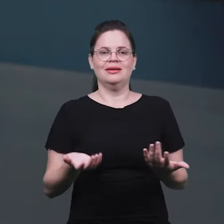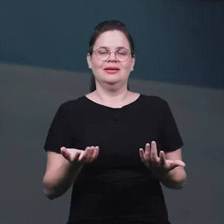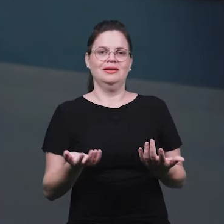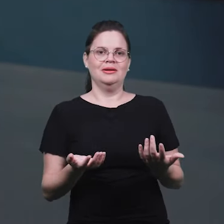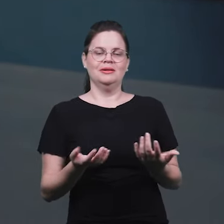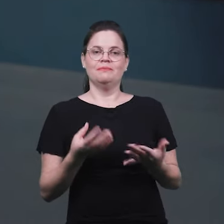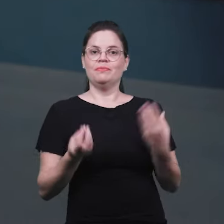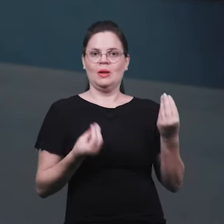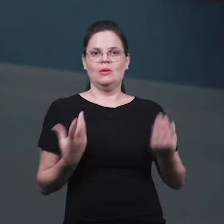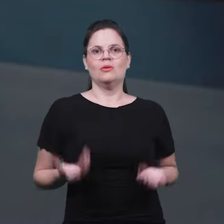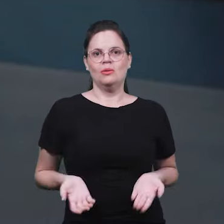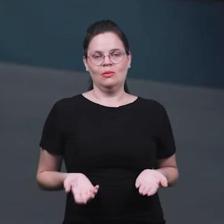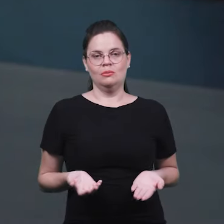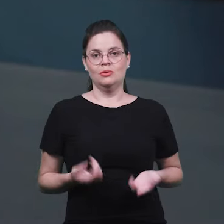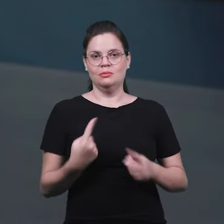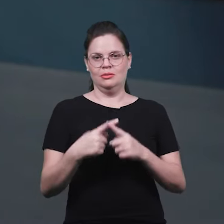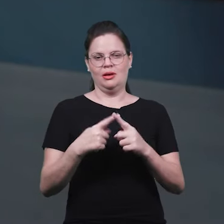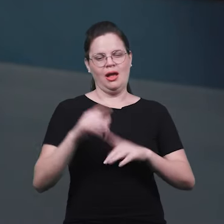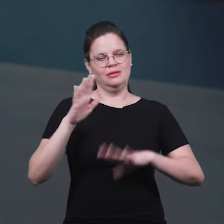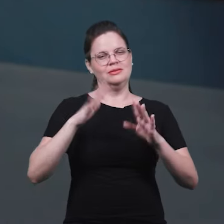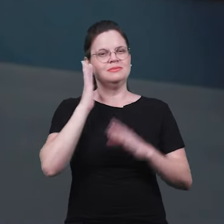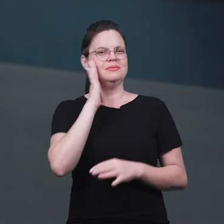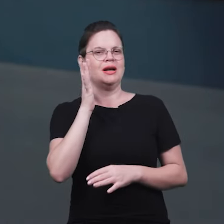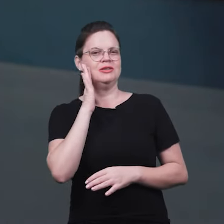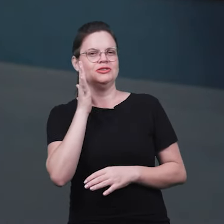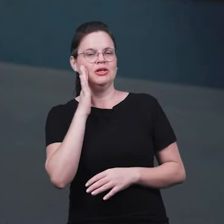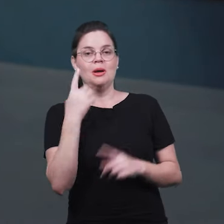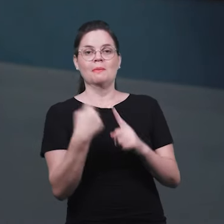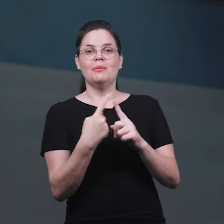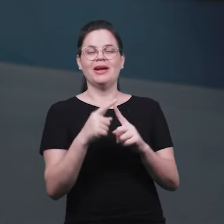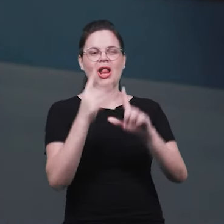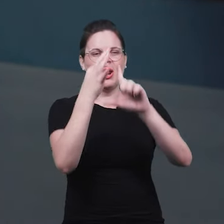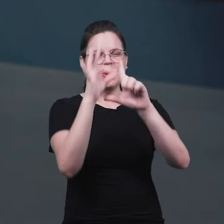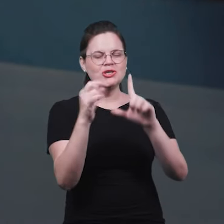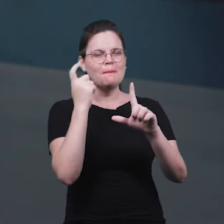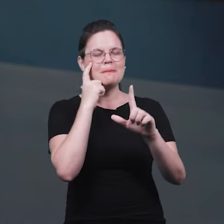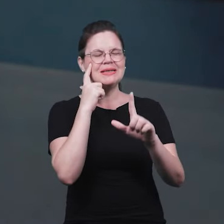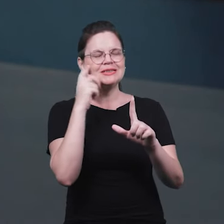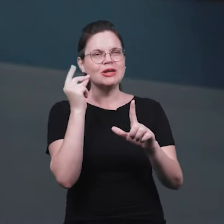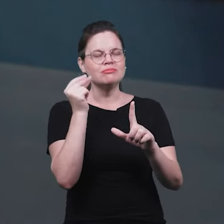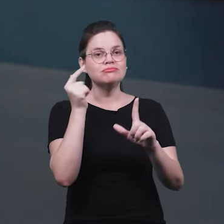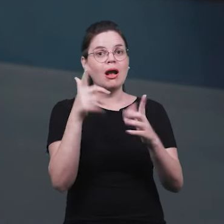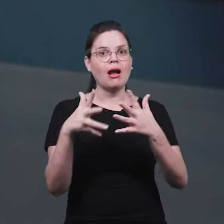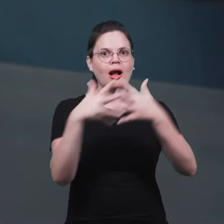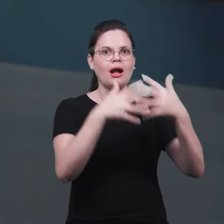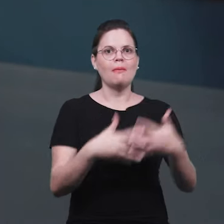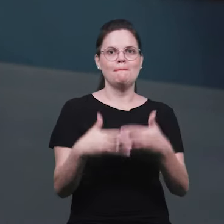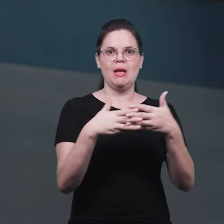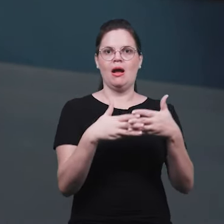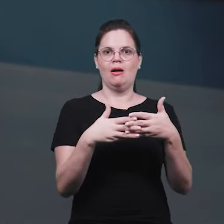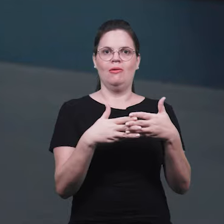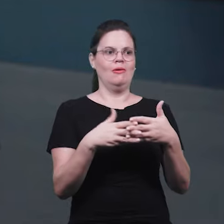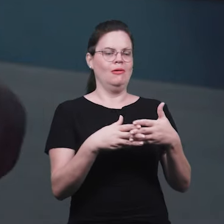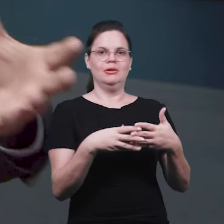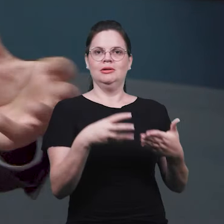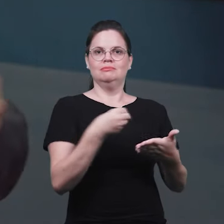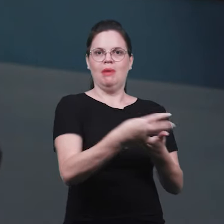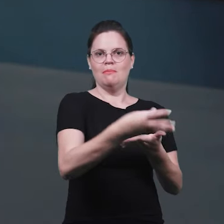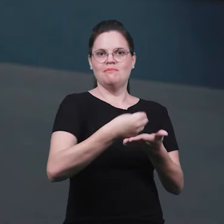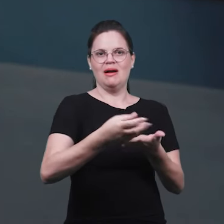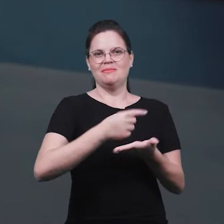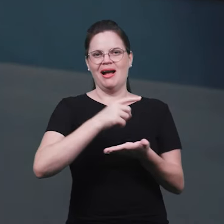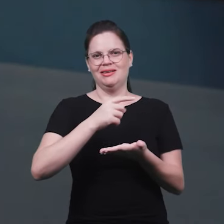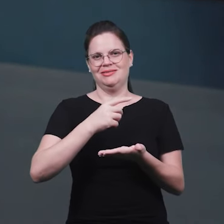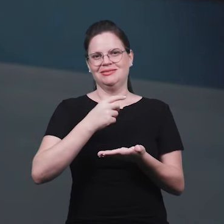disse no início, é bem diferente daquilo que às vezes a gente imagina, que é transporte de produtos. Fora de logística, logo as pessoas elas tentam mentalizar um